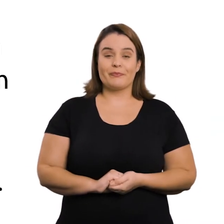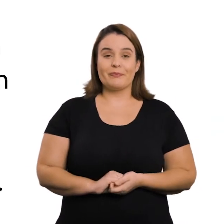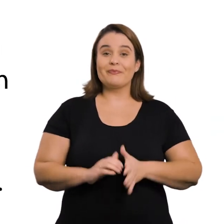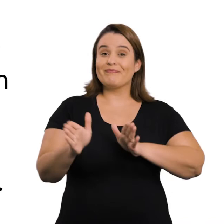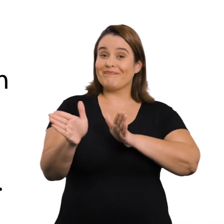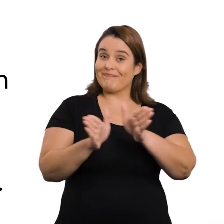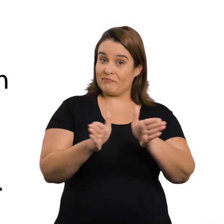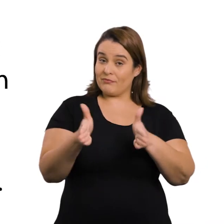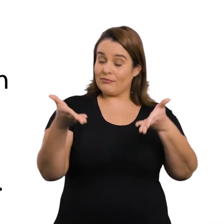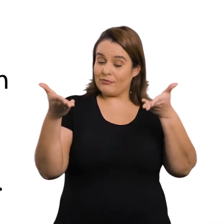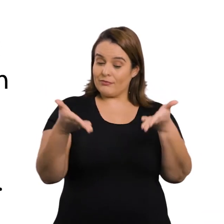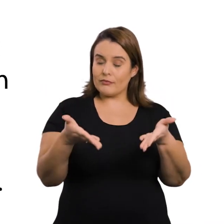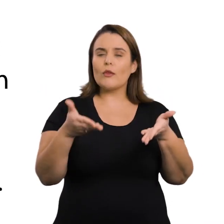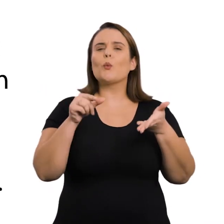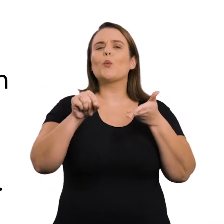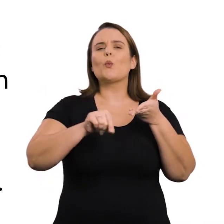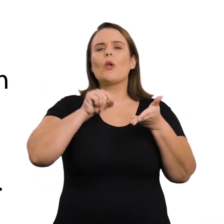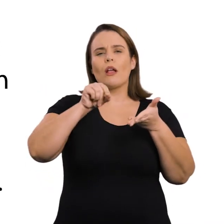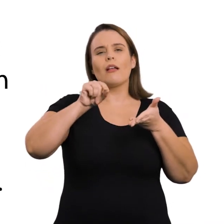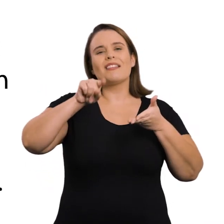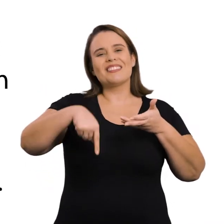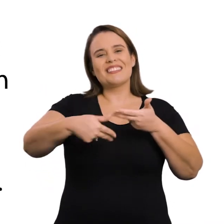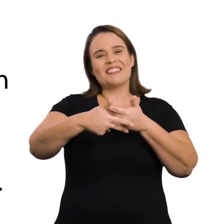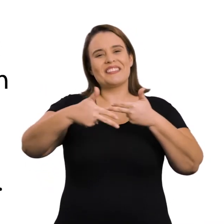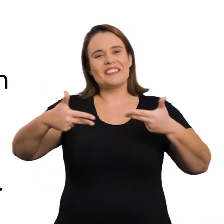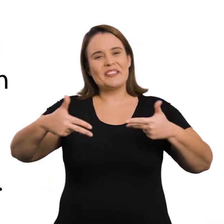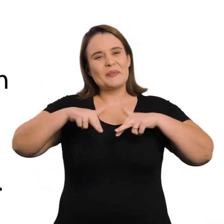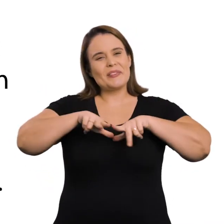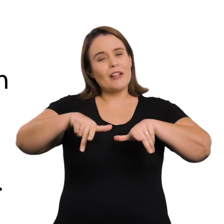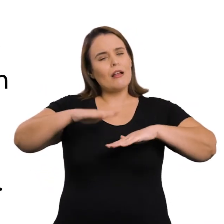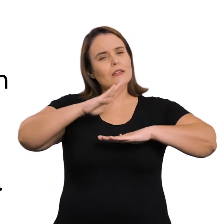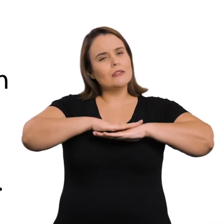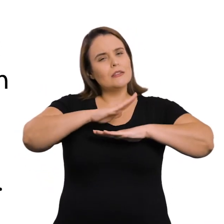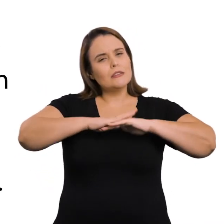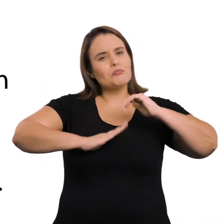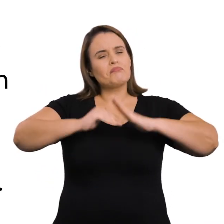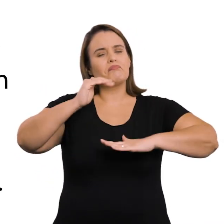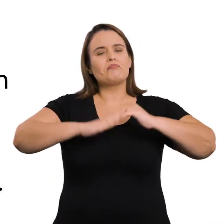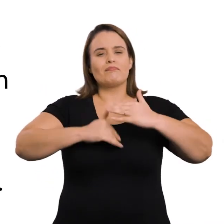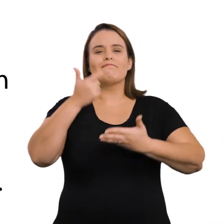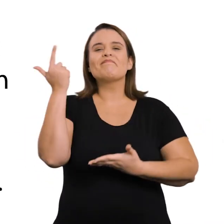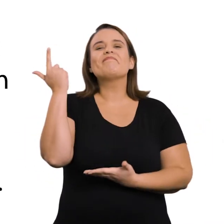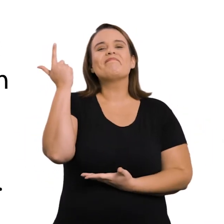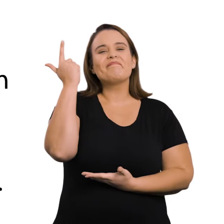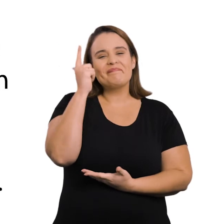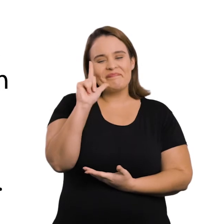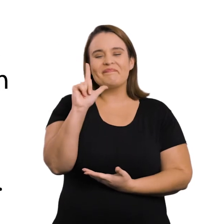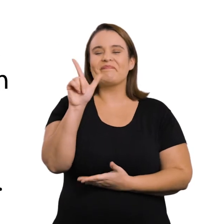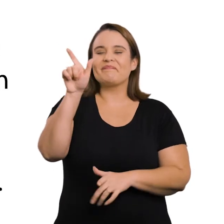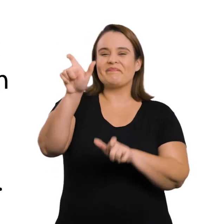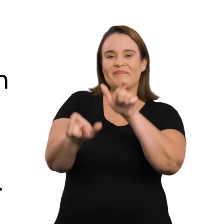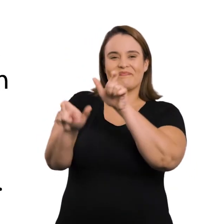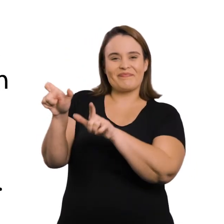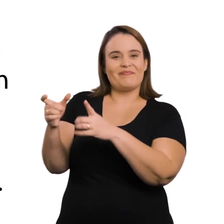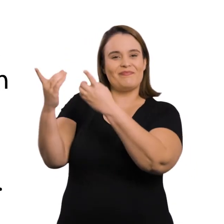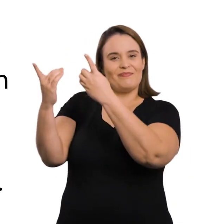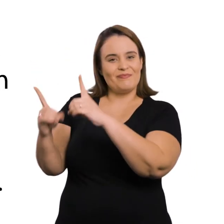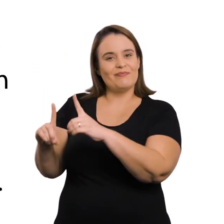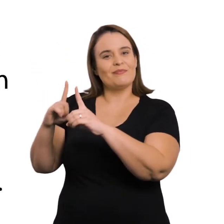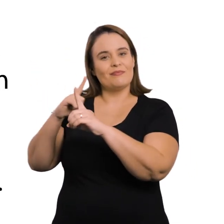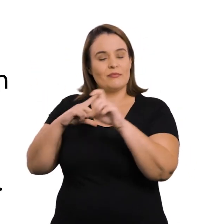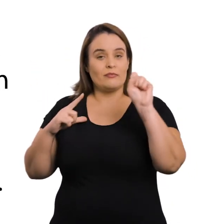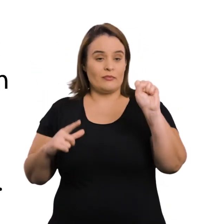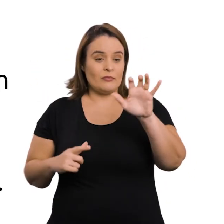Acessibilidade é um conjunto de ações e recursos que envolvem diferentes dimensões para que seja possível a inclusão